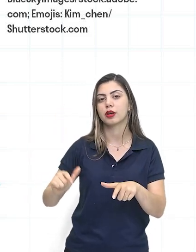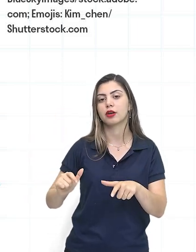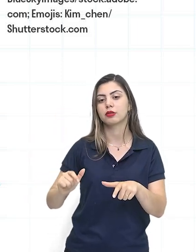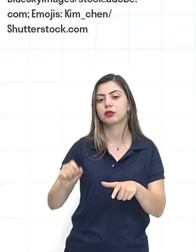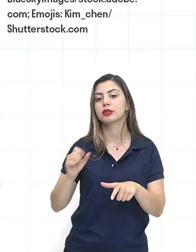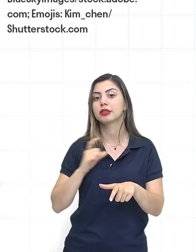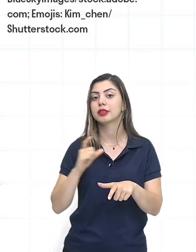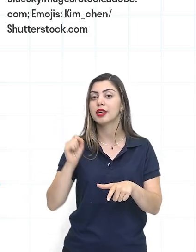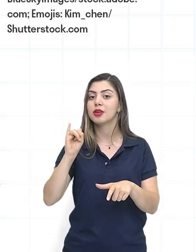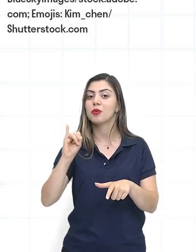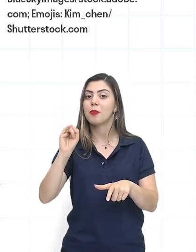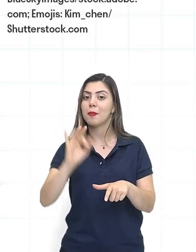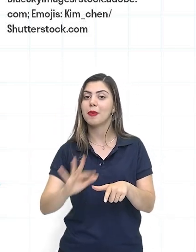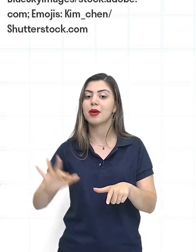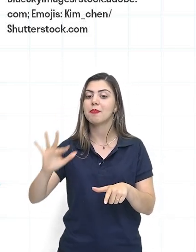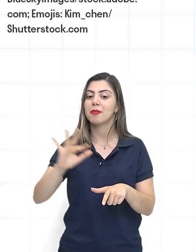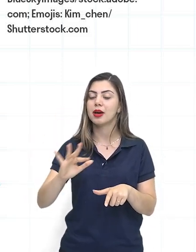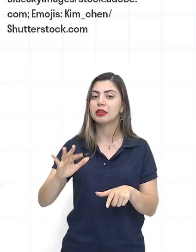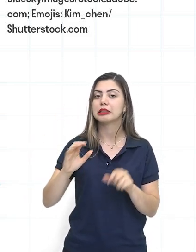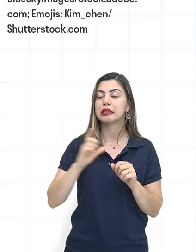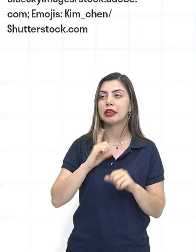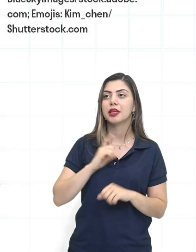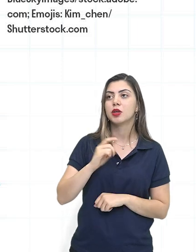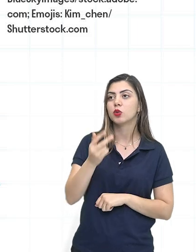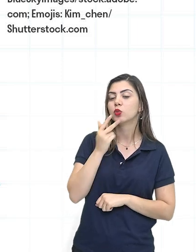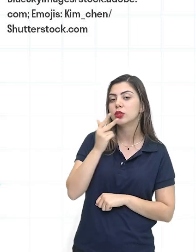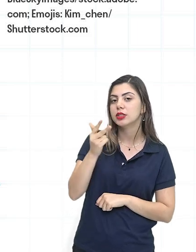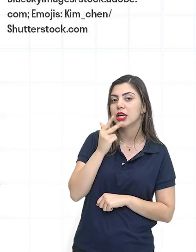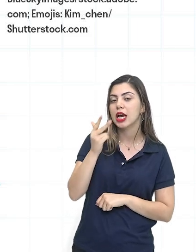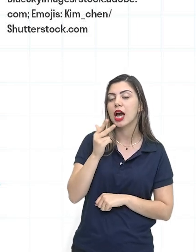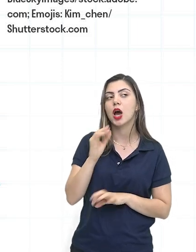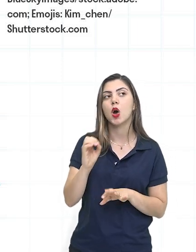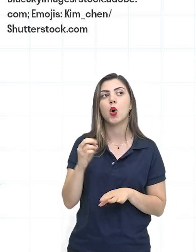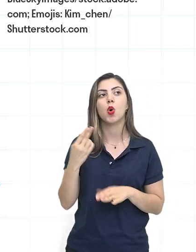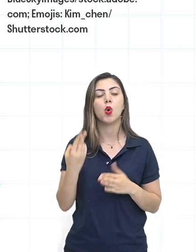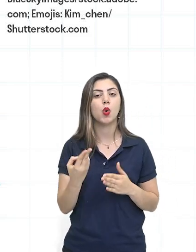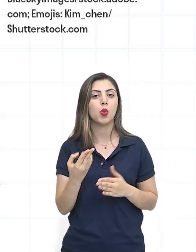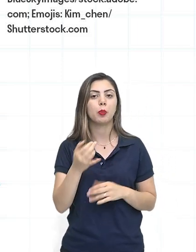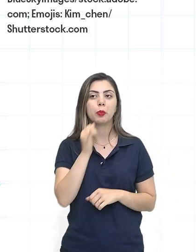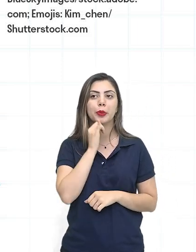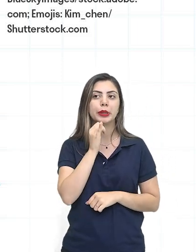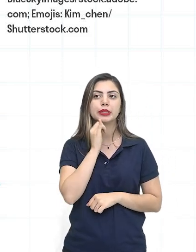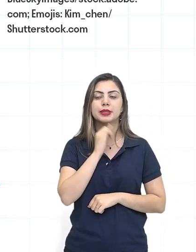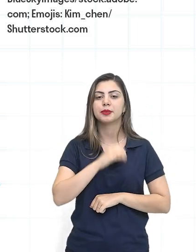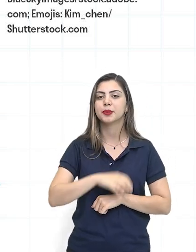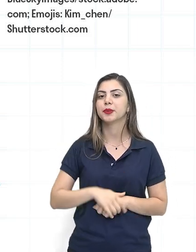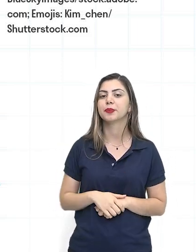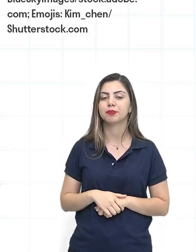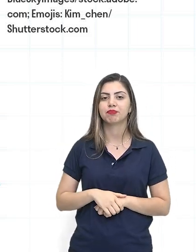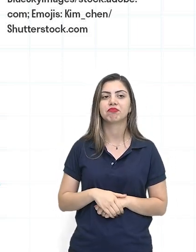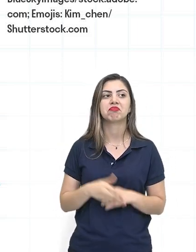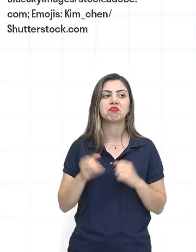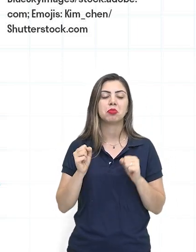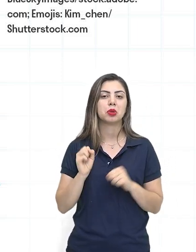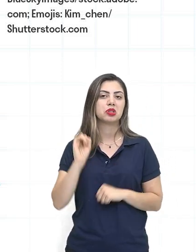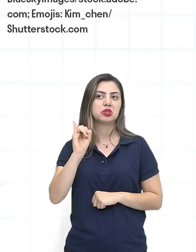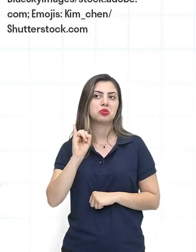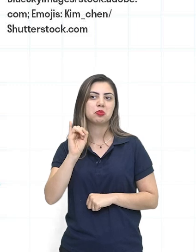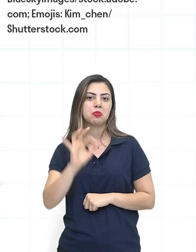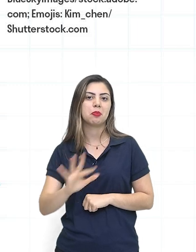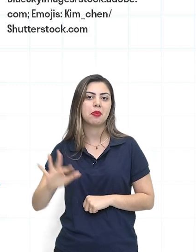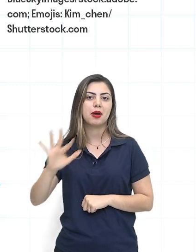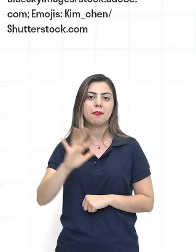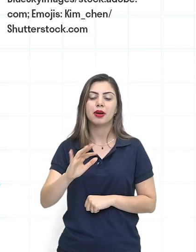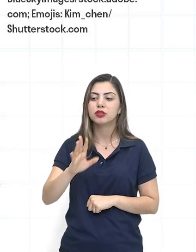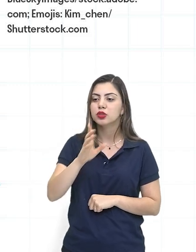sobrepondo uma imagem, né? Seja um cigarro, seja uma imagem de